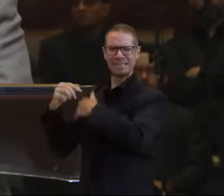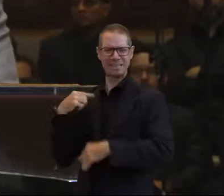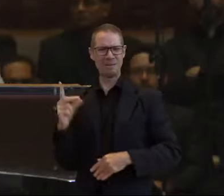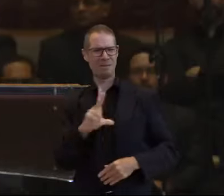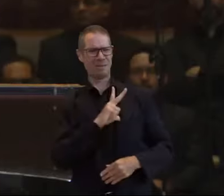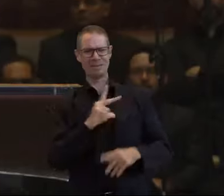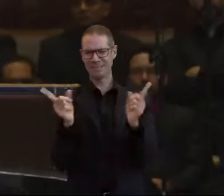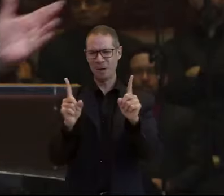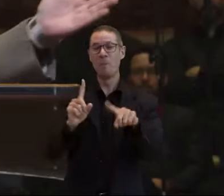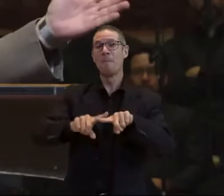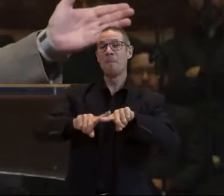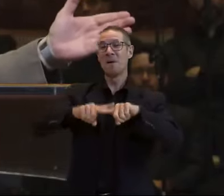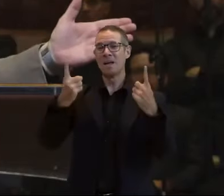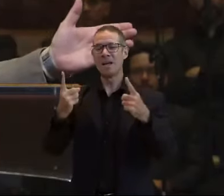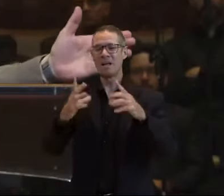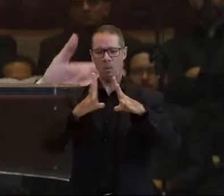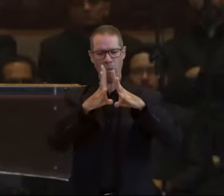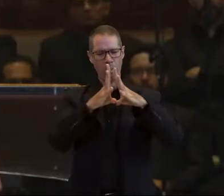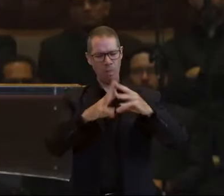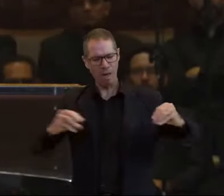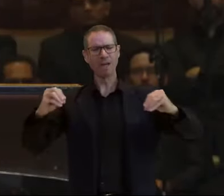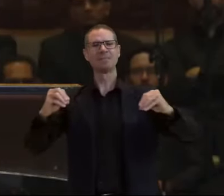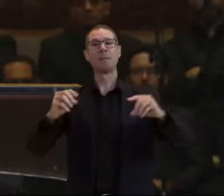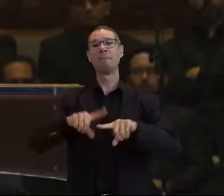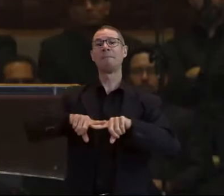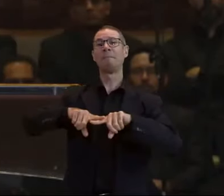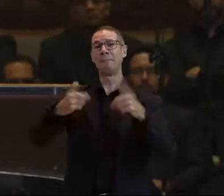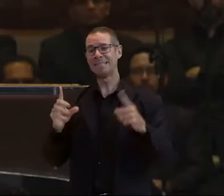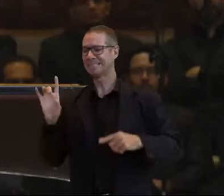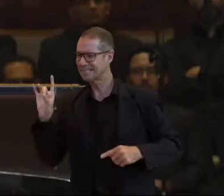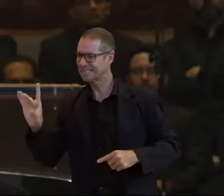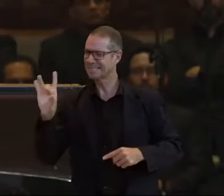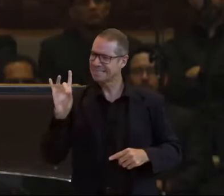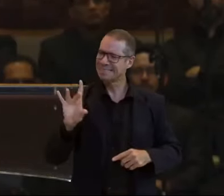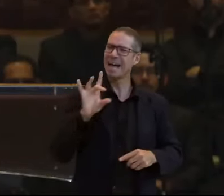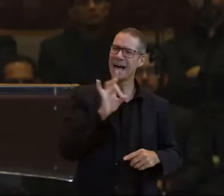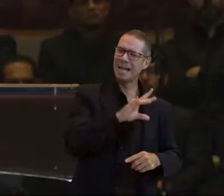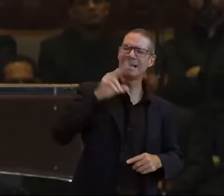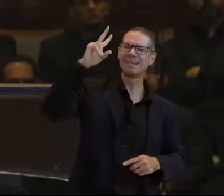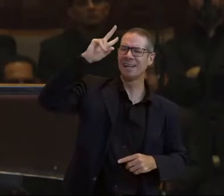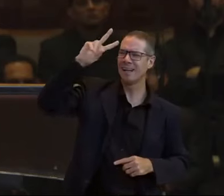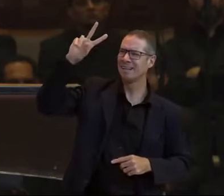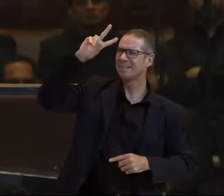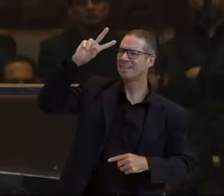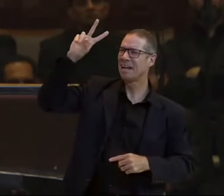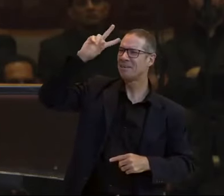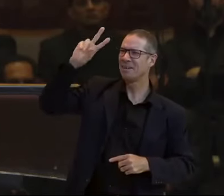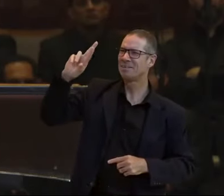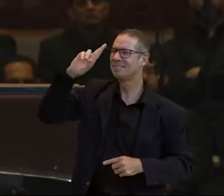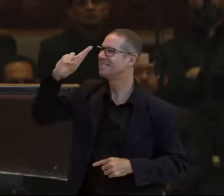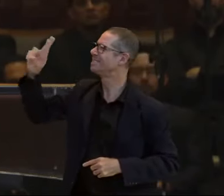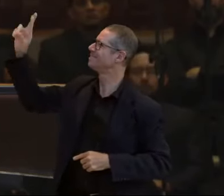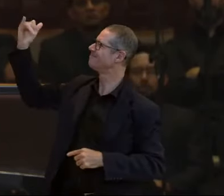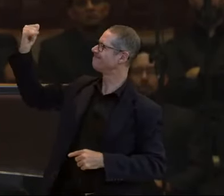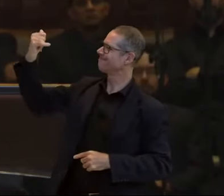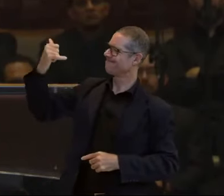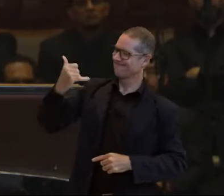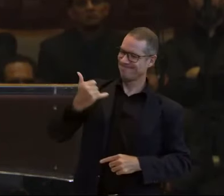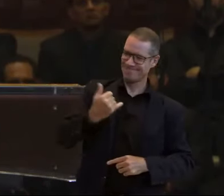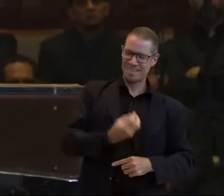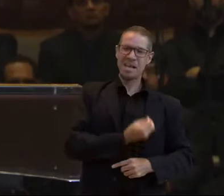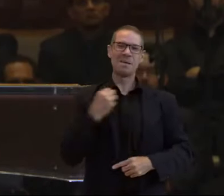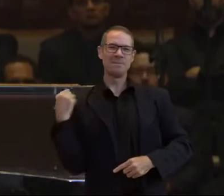porque isso passa. Mas cada vez que lembramos dos atos do Senhor nas nossas